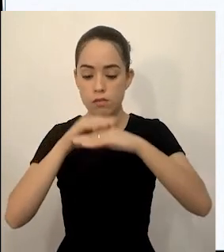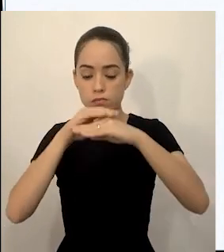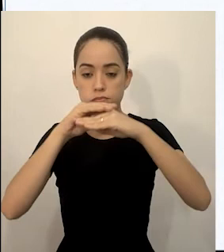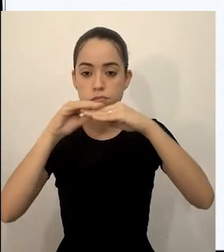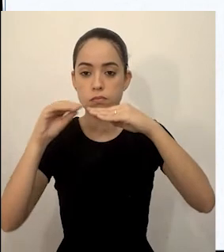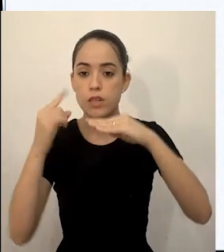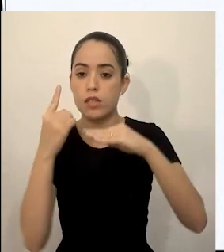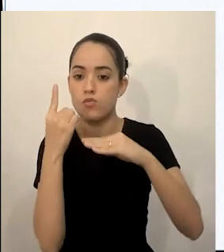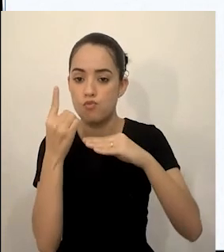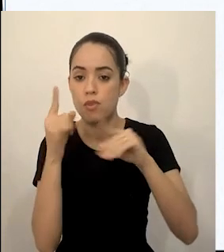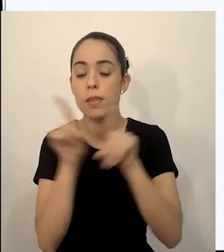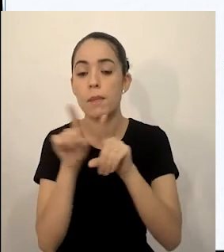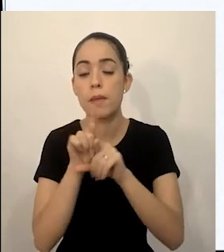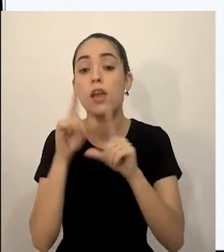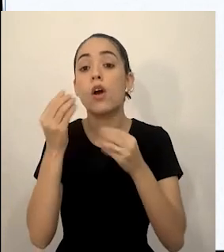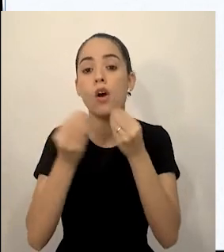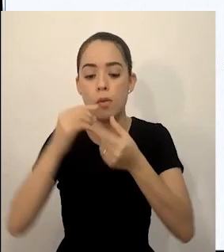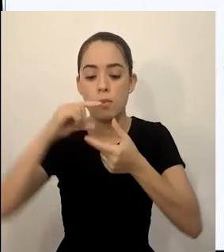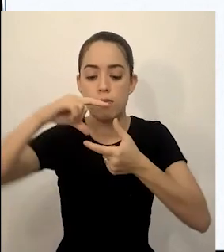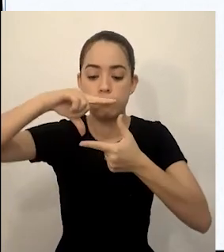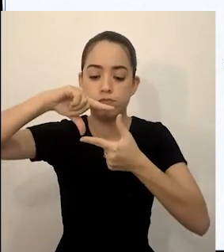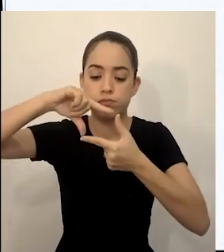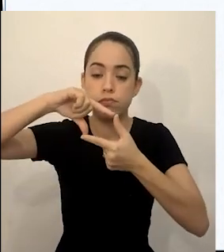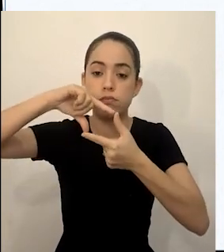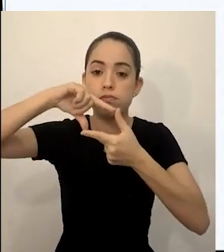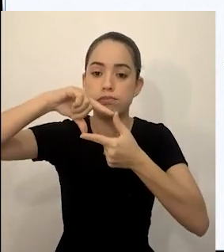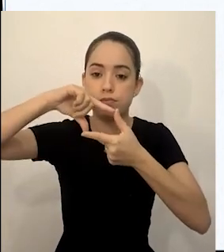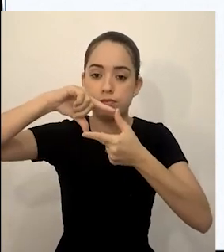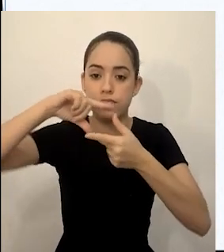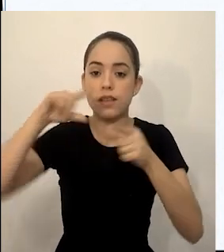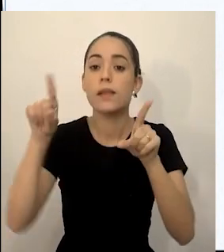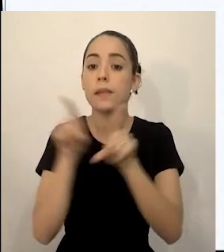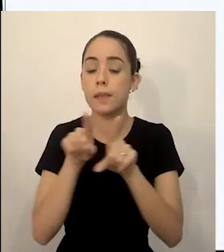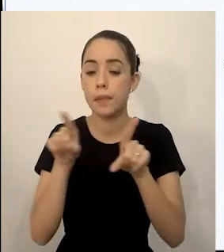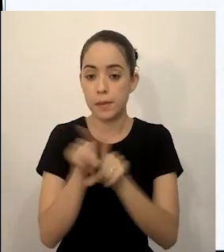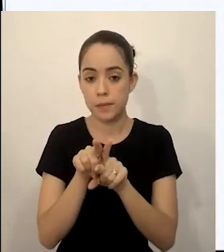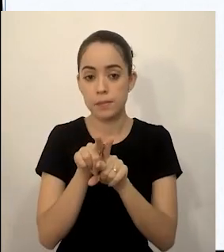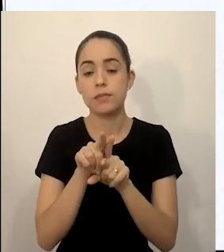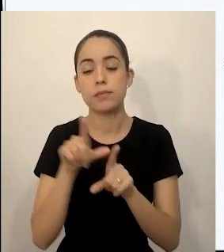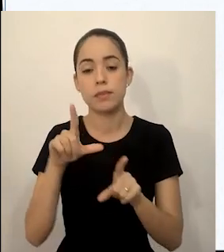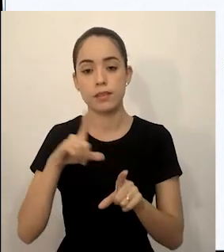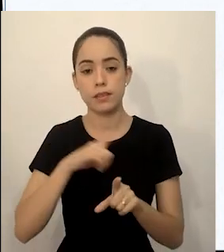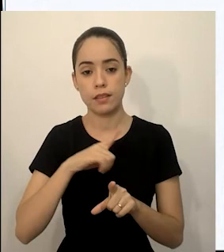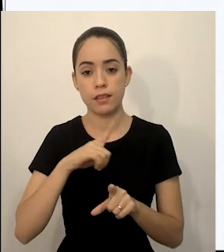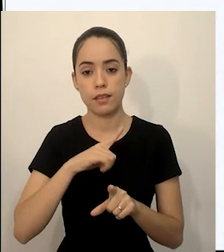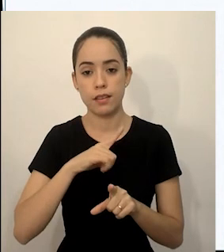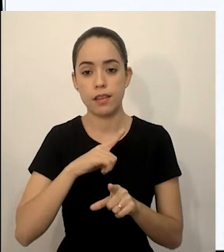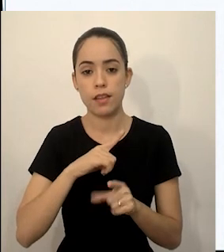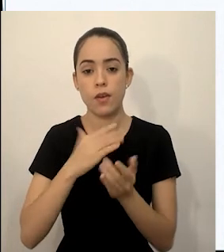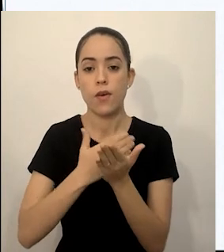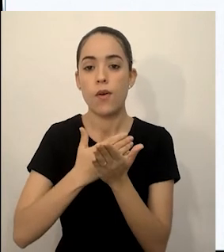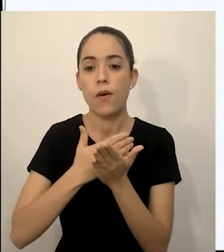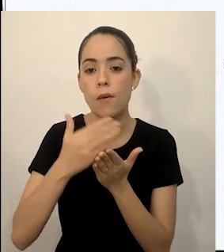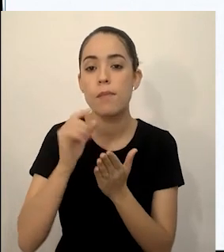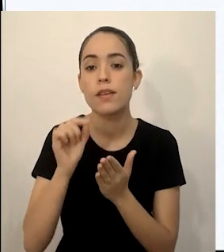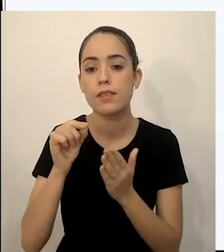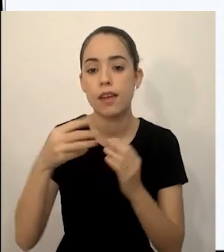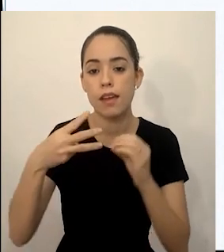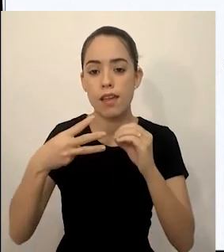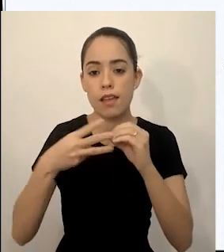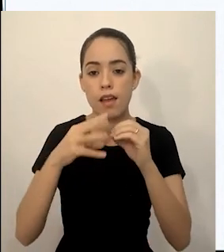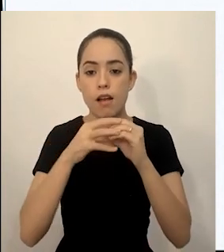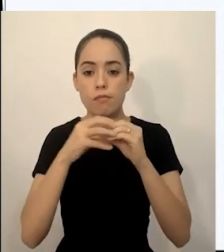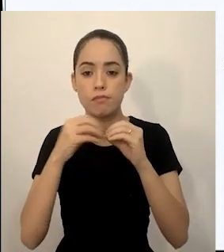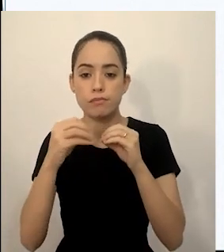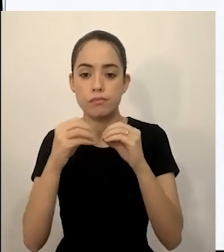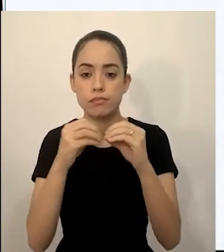cuboide, e ovócito primário grande, que reinicia o processo